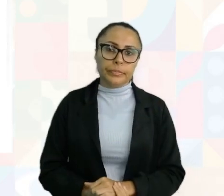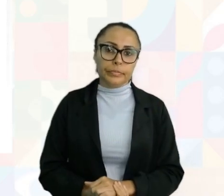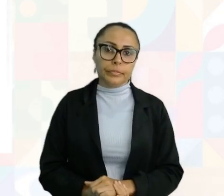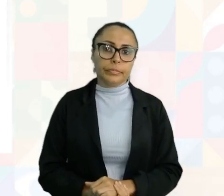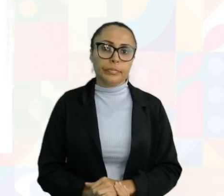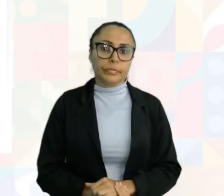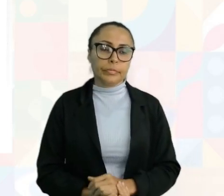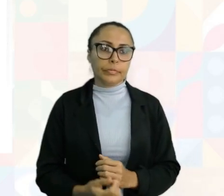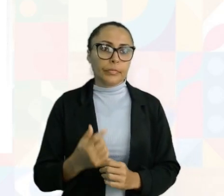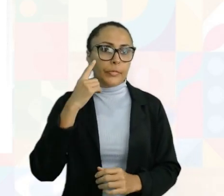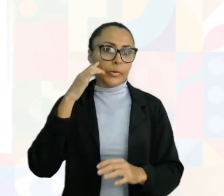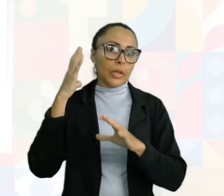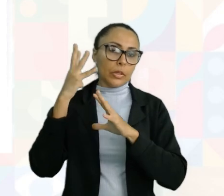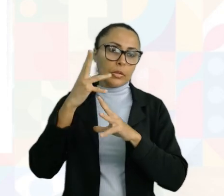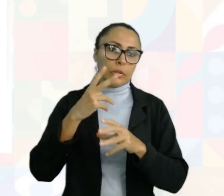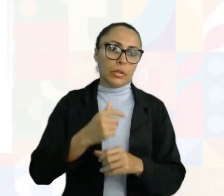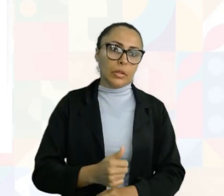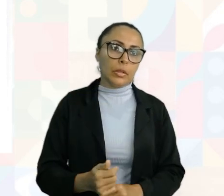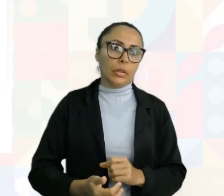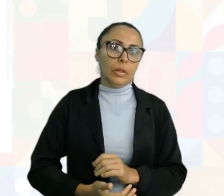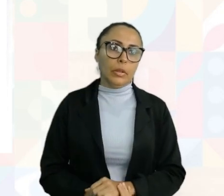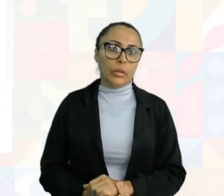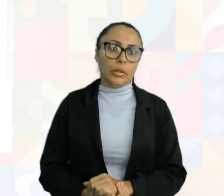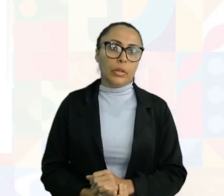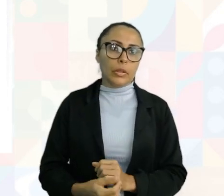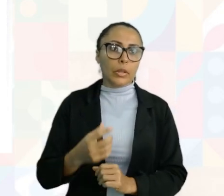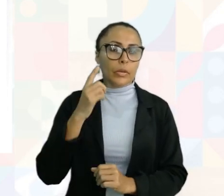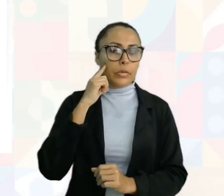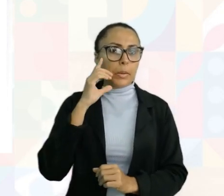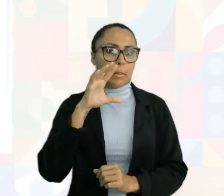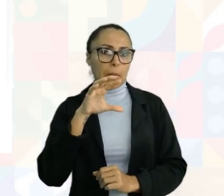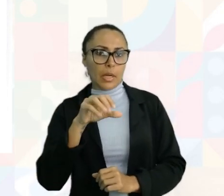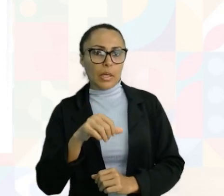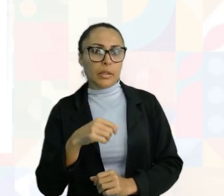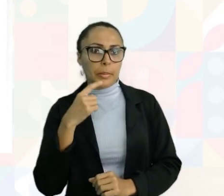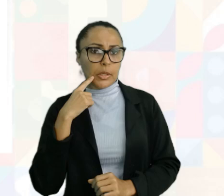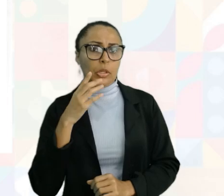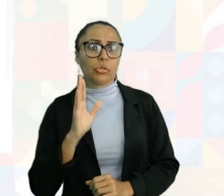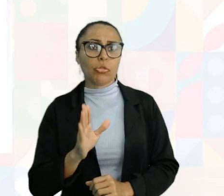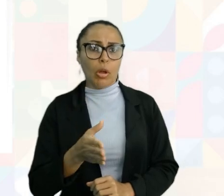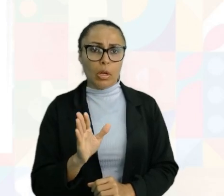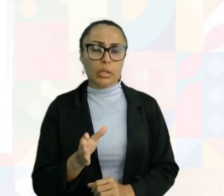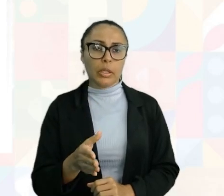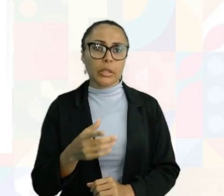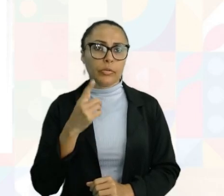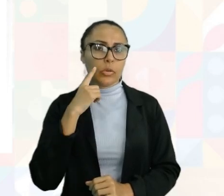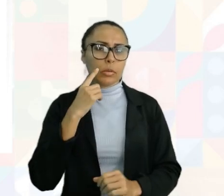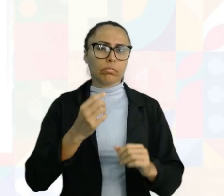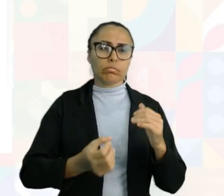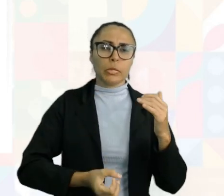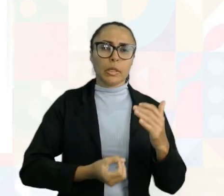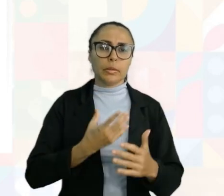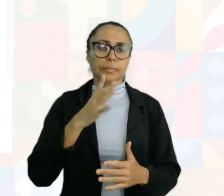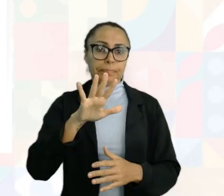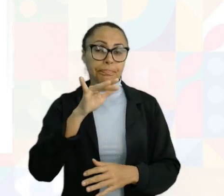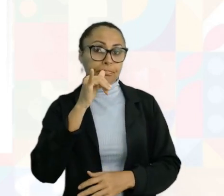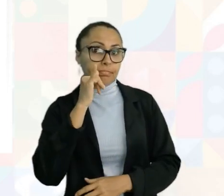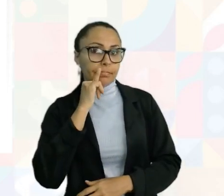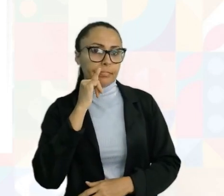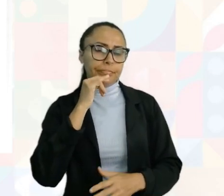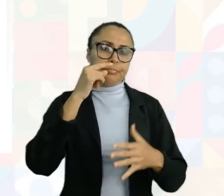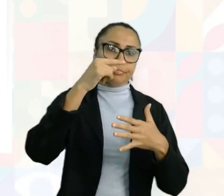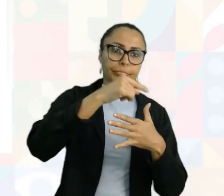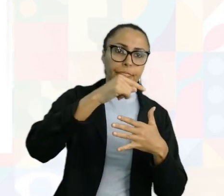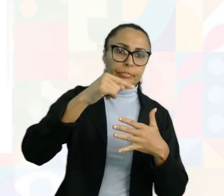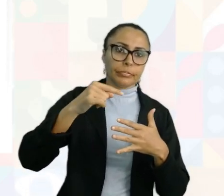e os resultantes. Então, na realidade, é como se você pegasse a peça que já existe, você criasse, vamos supor, elementos